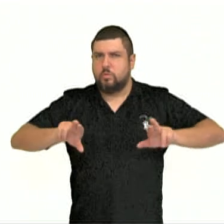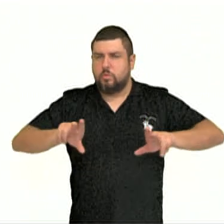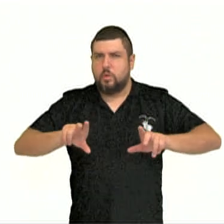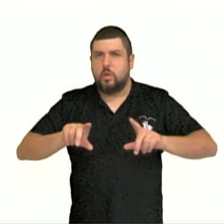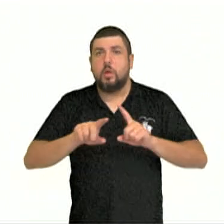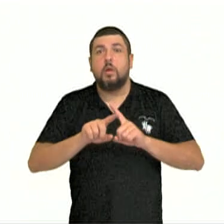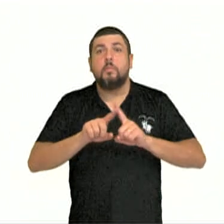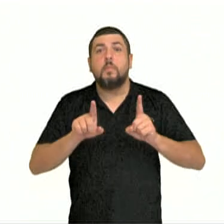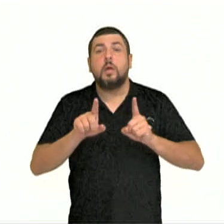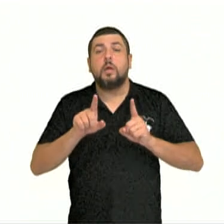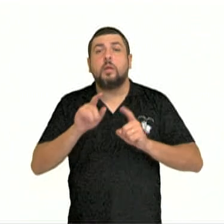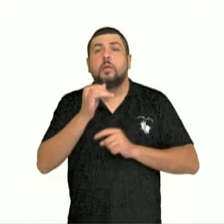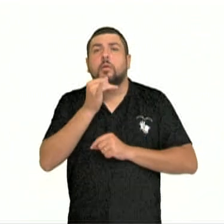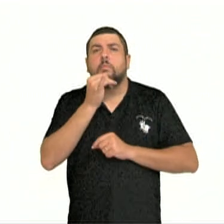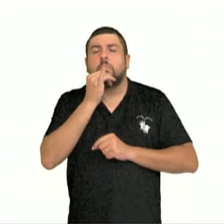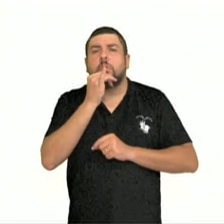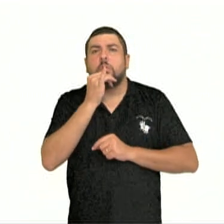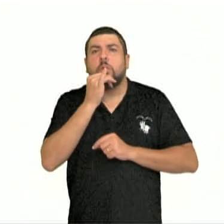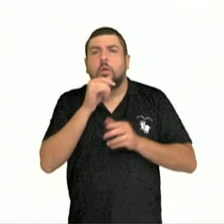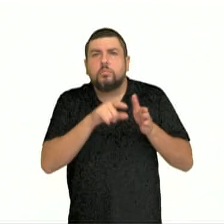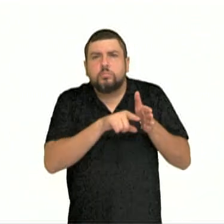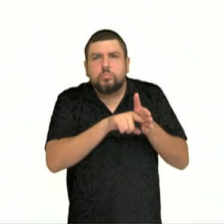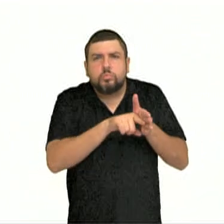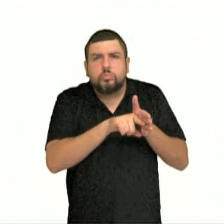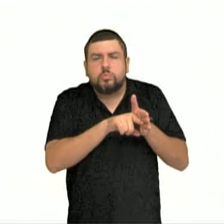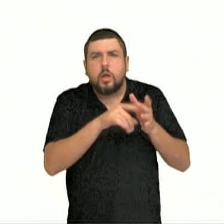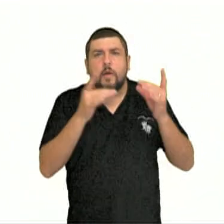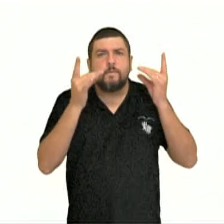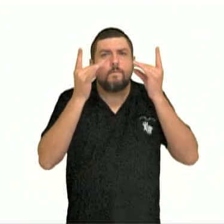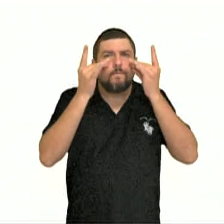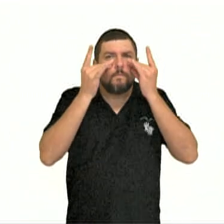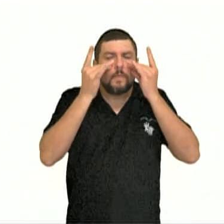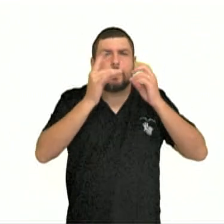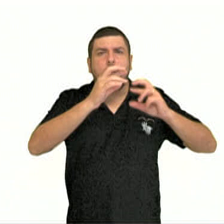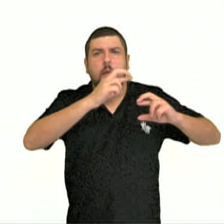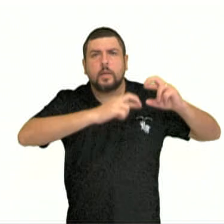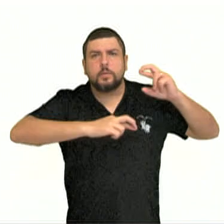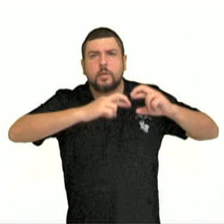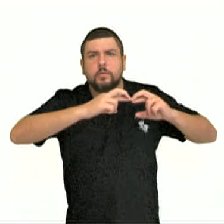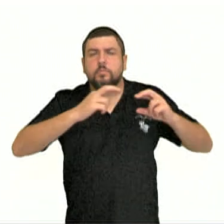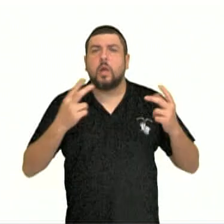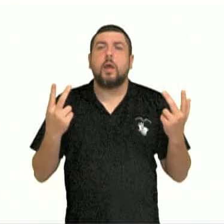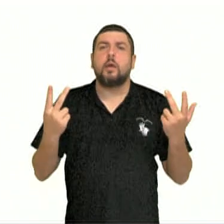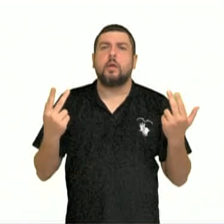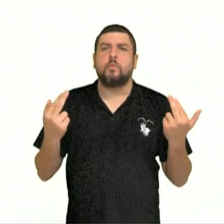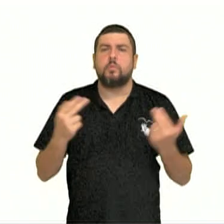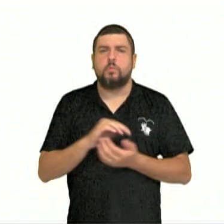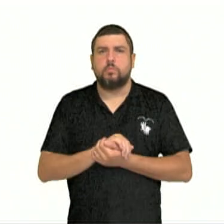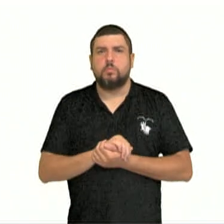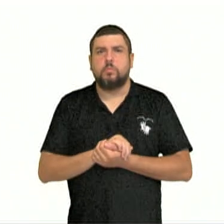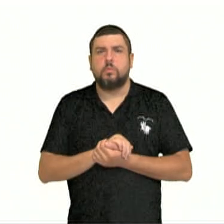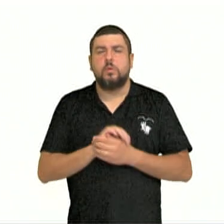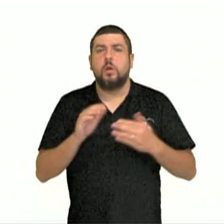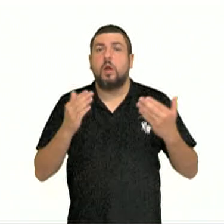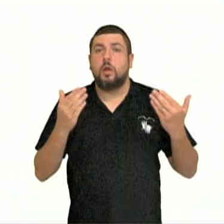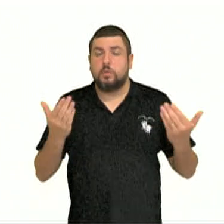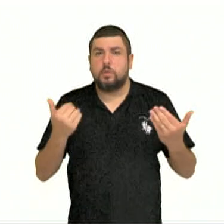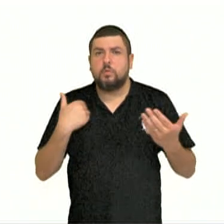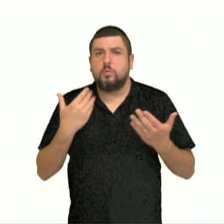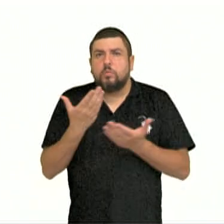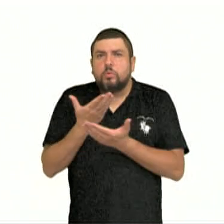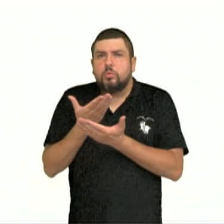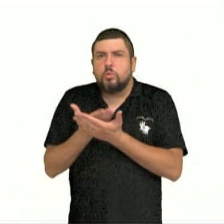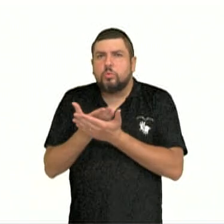a procedimentos, tinha a mesma tendência. Quer dizer, a pormenorização do estudo. Quer